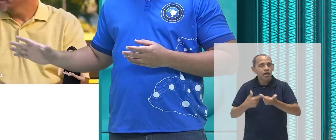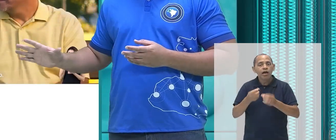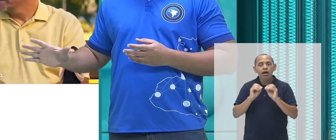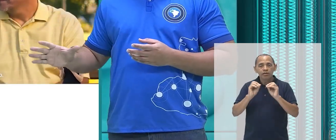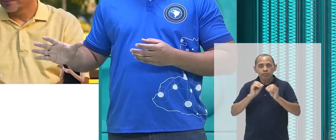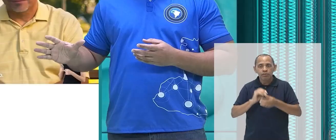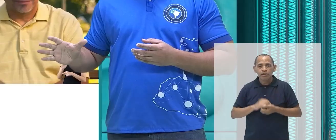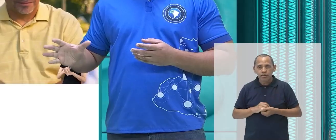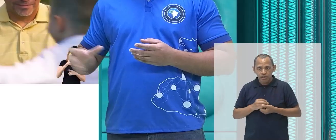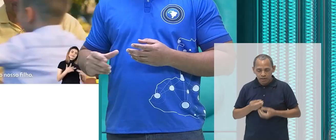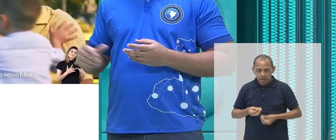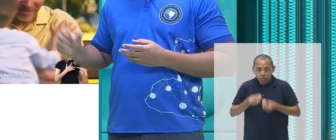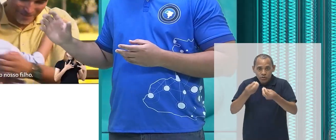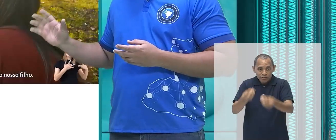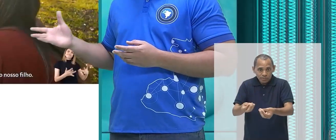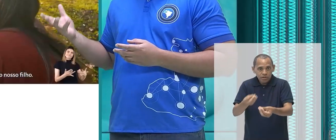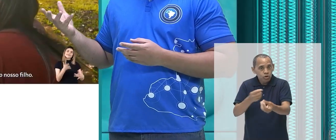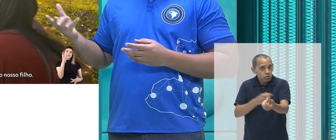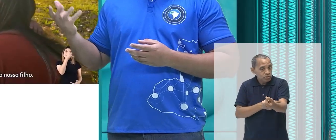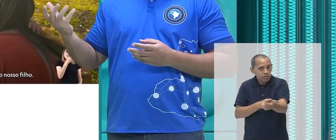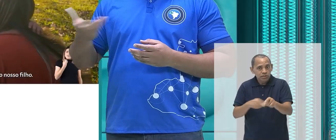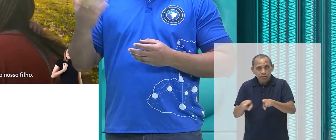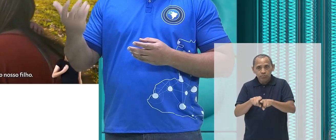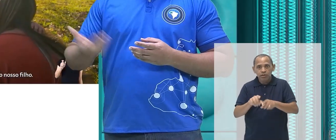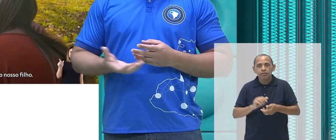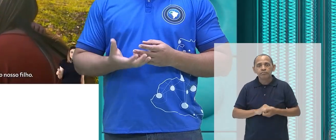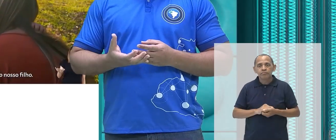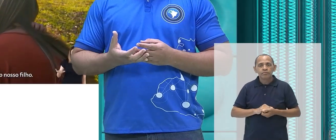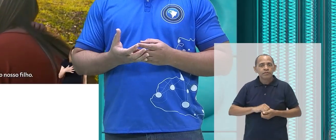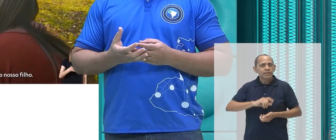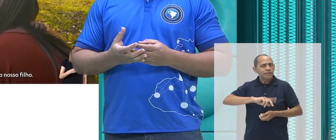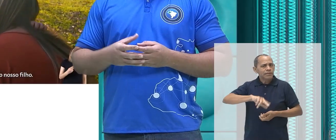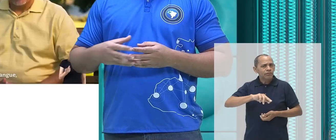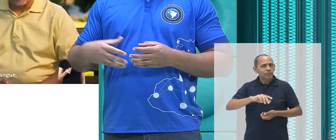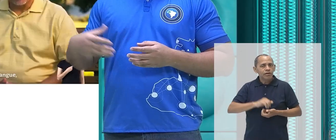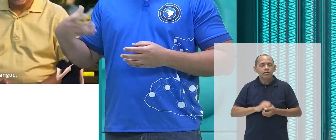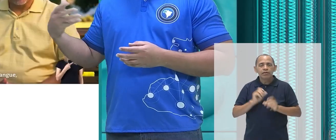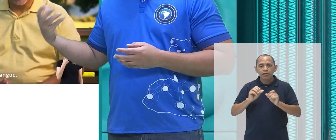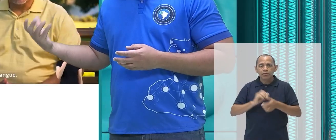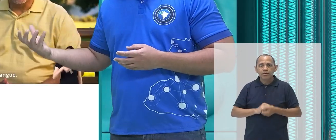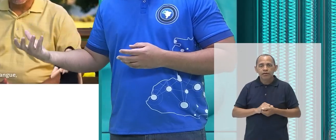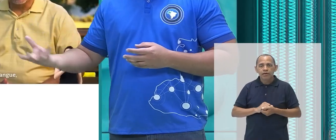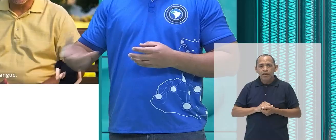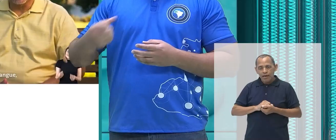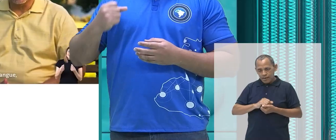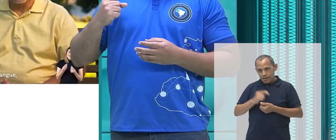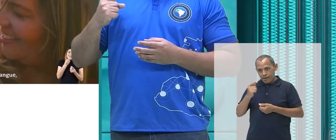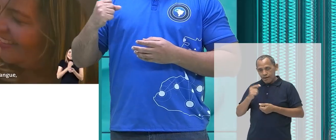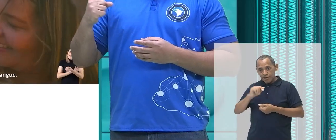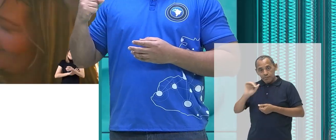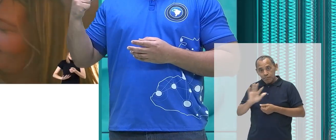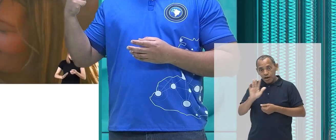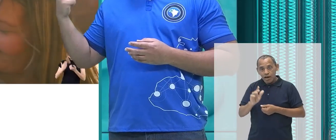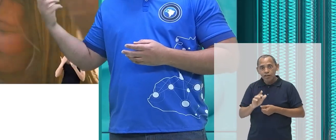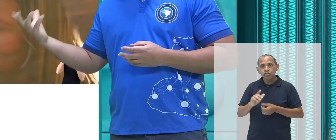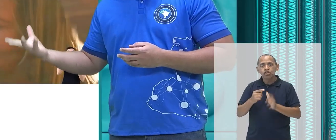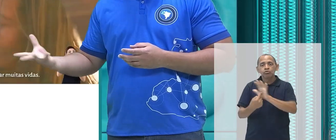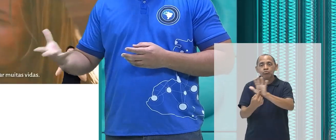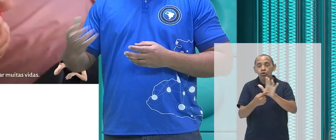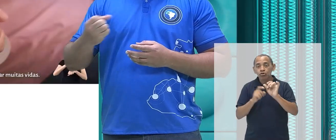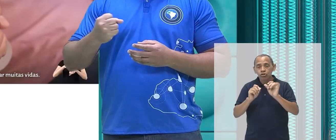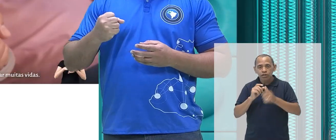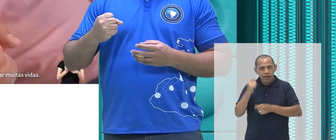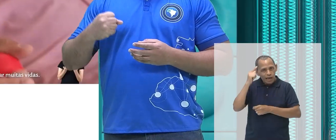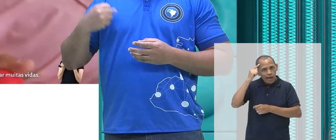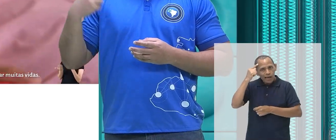que não são imagens escuras, não são imagens que transmitem ideia de tristeza, mas imagens familiares, imagens com uma